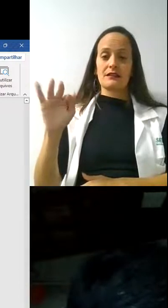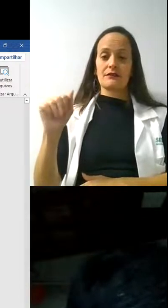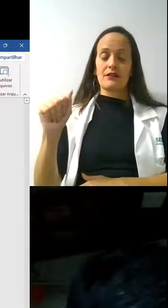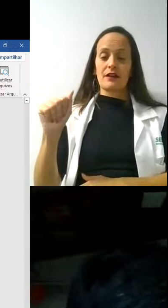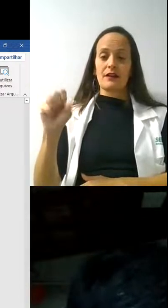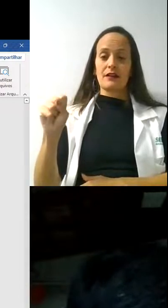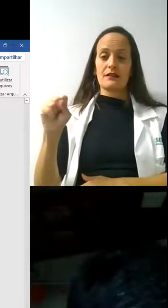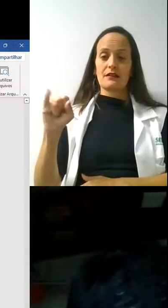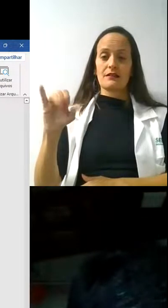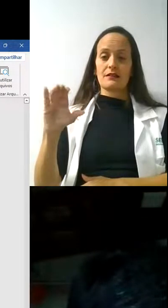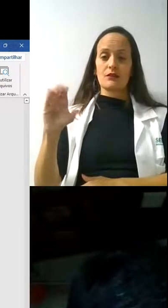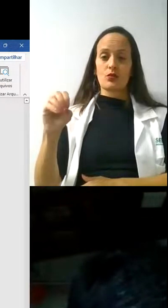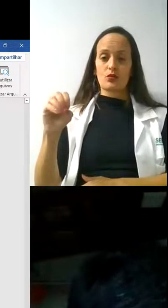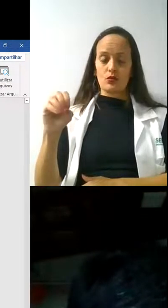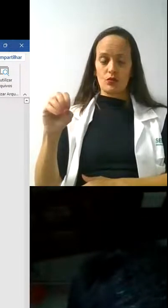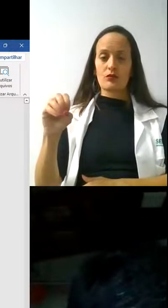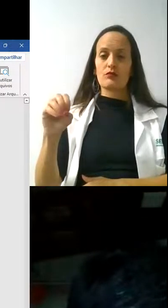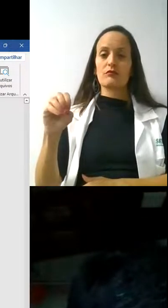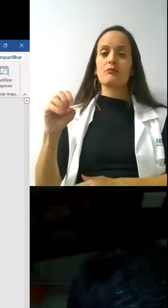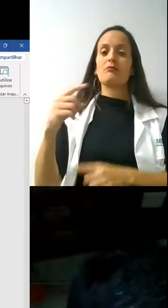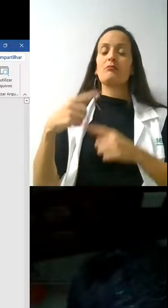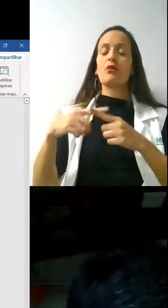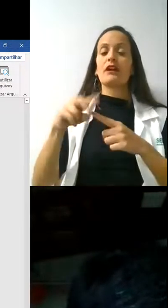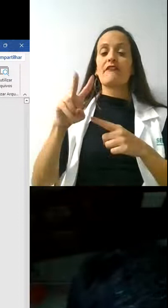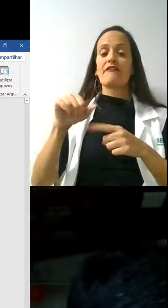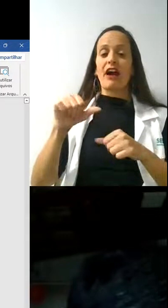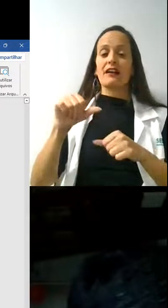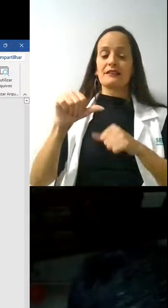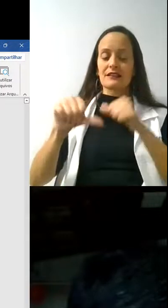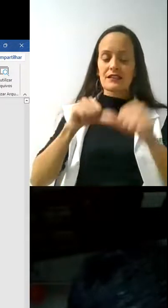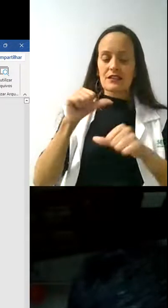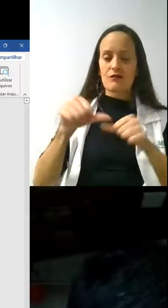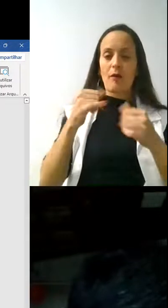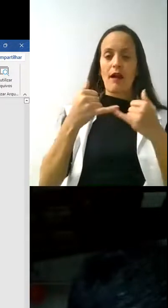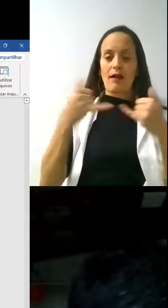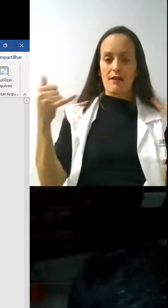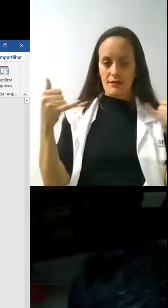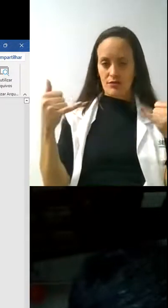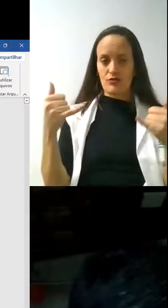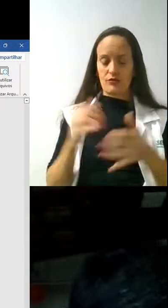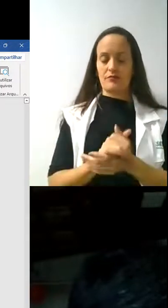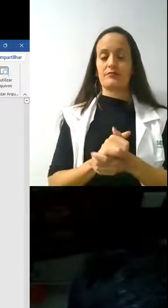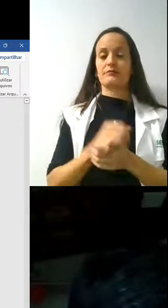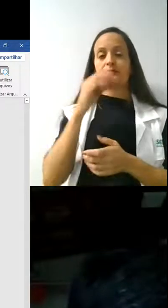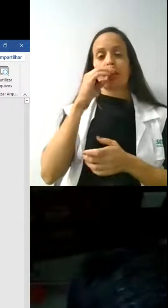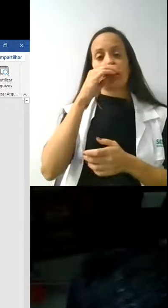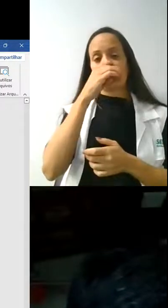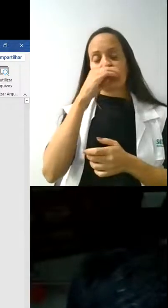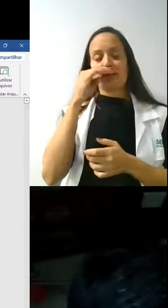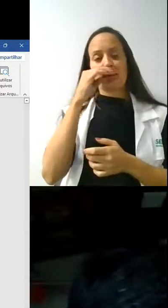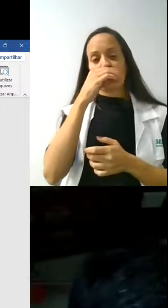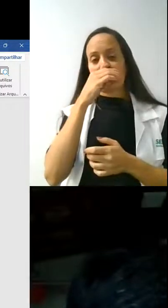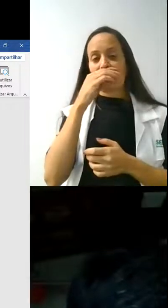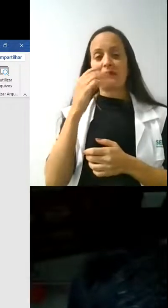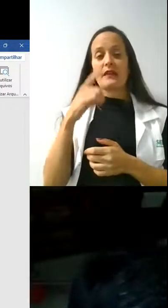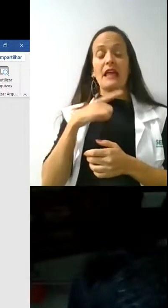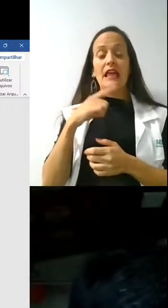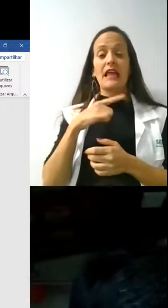chave-faca é usada justamente para manobrar a rede trifásica, certo? E tem uma estrutura o